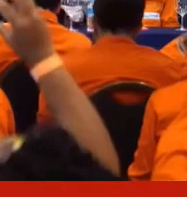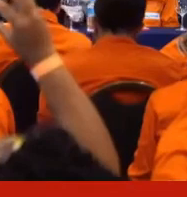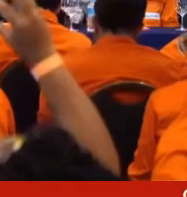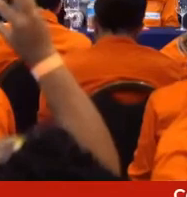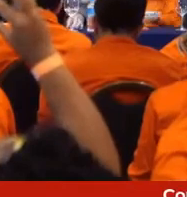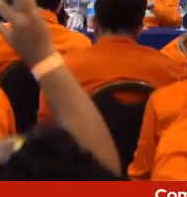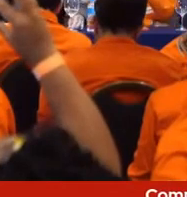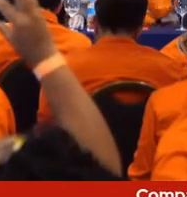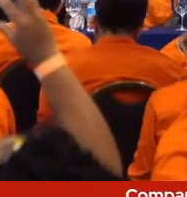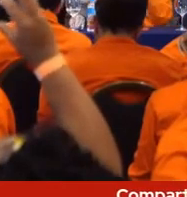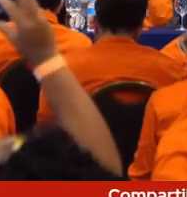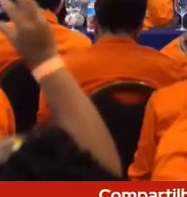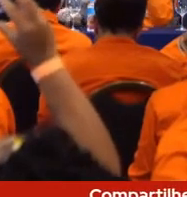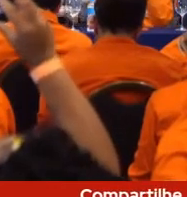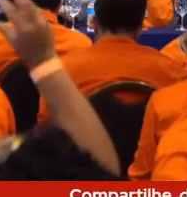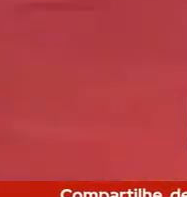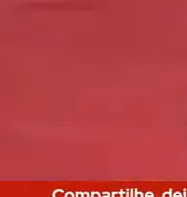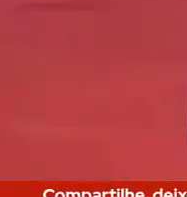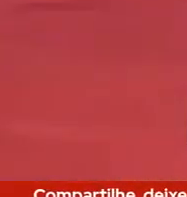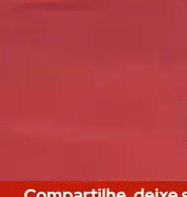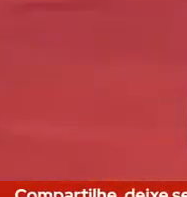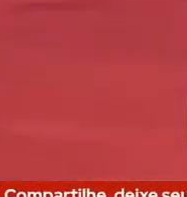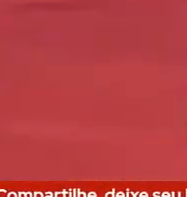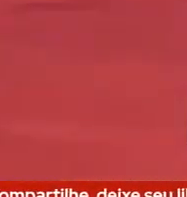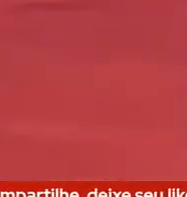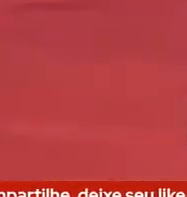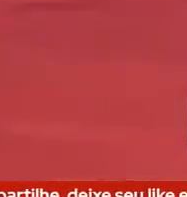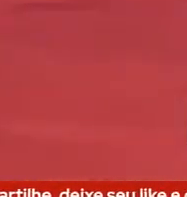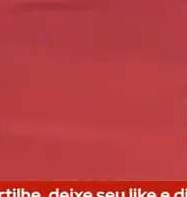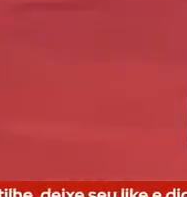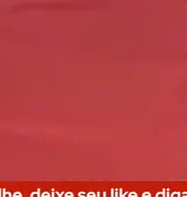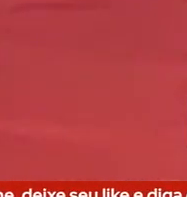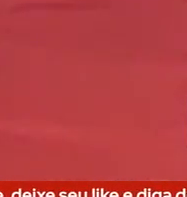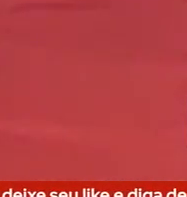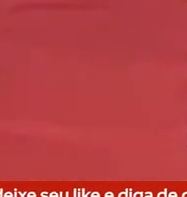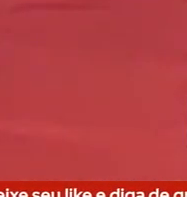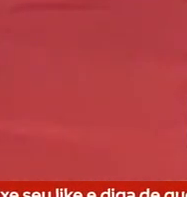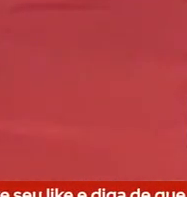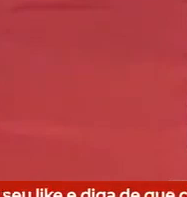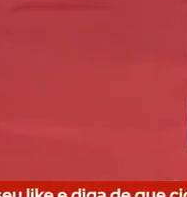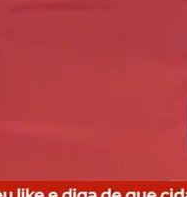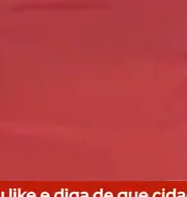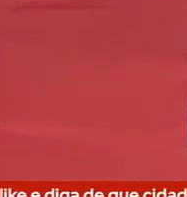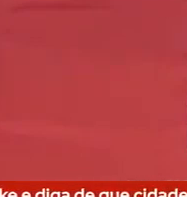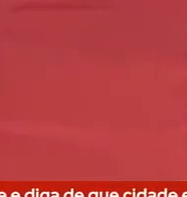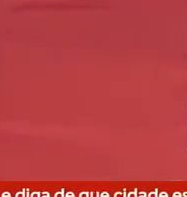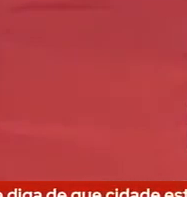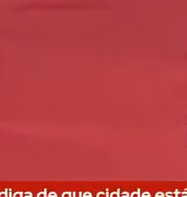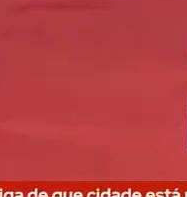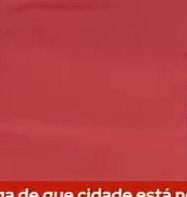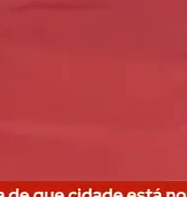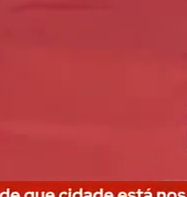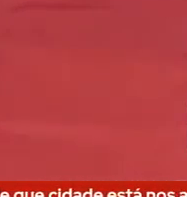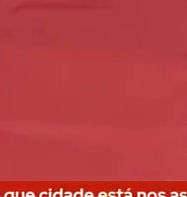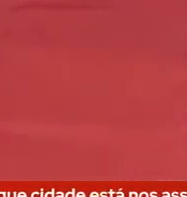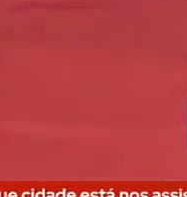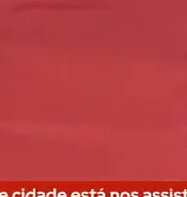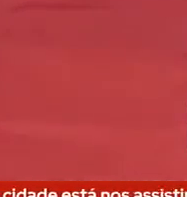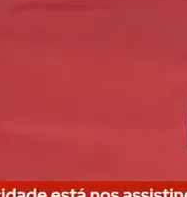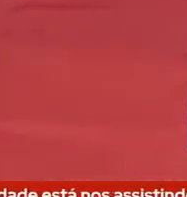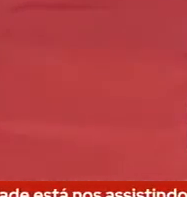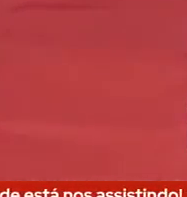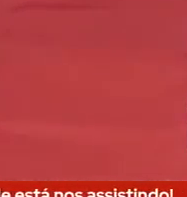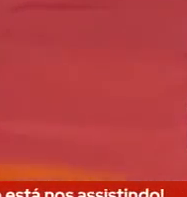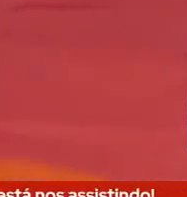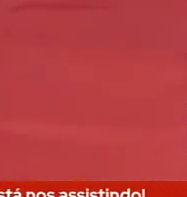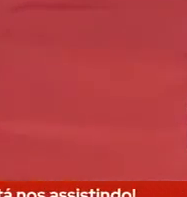sindicais do Brasil inteiro, do norte ao sul do país. Temos aqui representações desde o Amazonas até o Rio Grande do Sul. Temos aí a presidenta, nossa presidenta